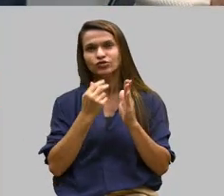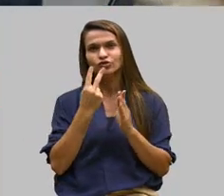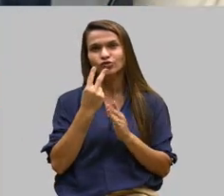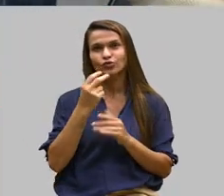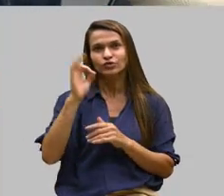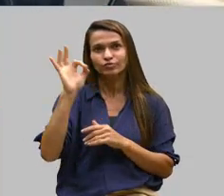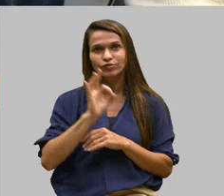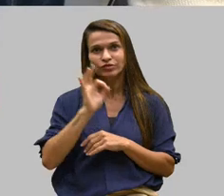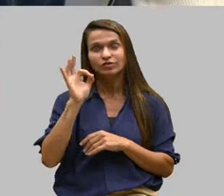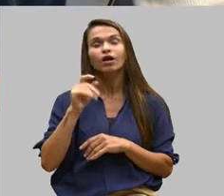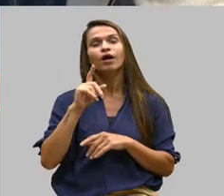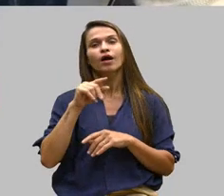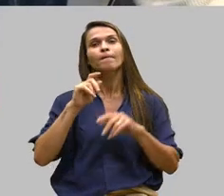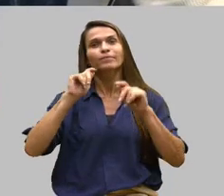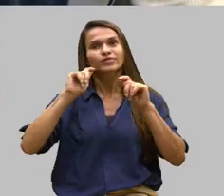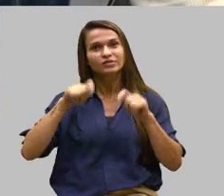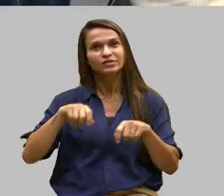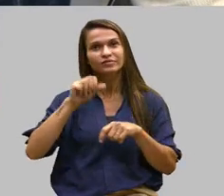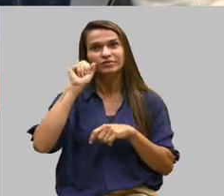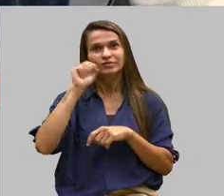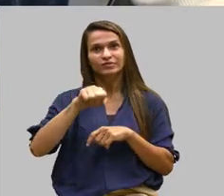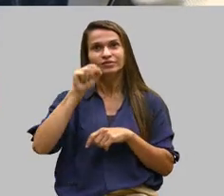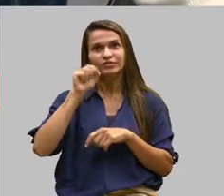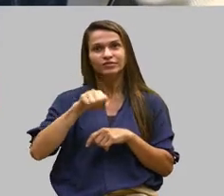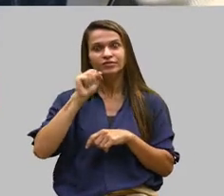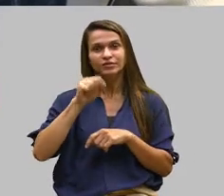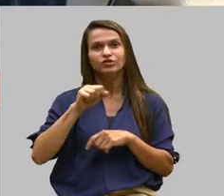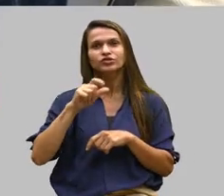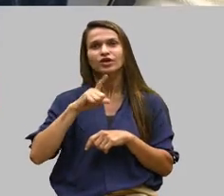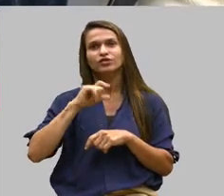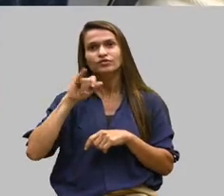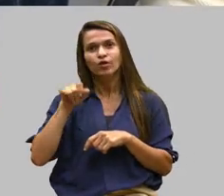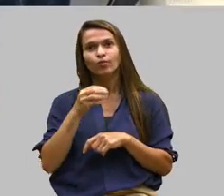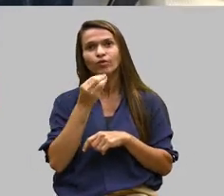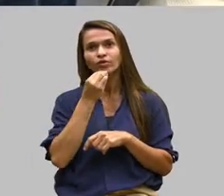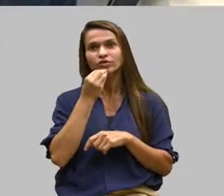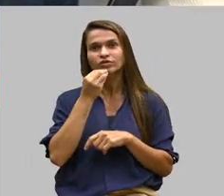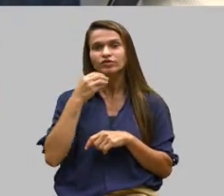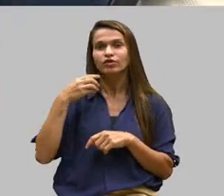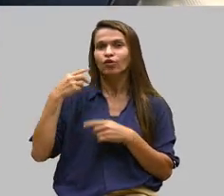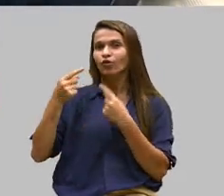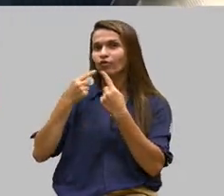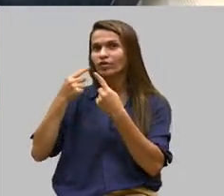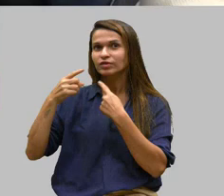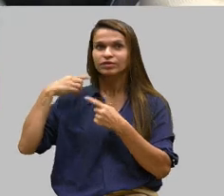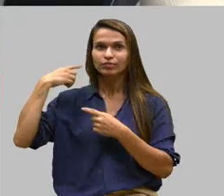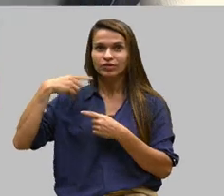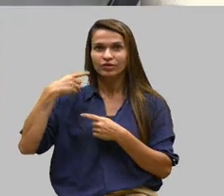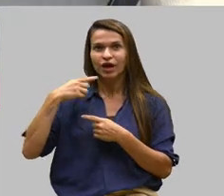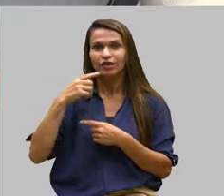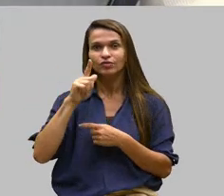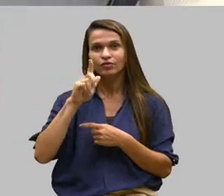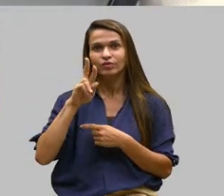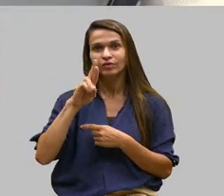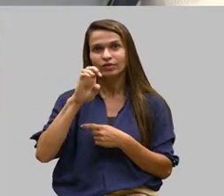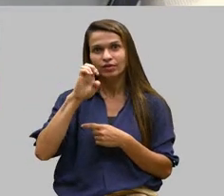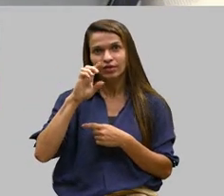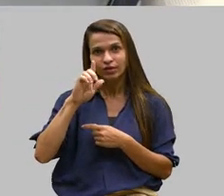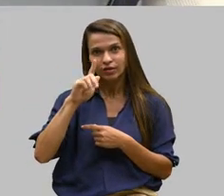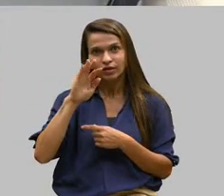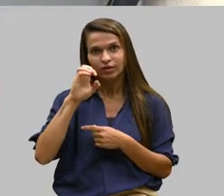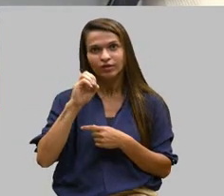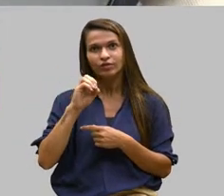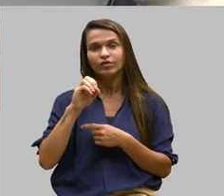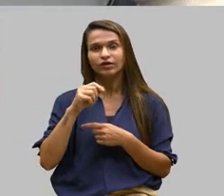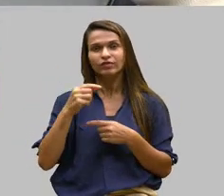é possível sim né E já tive oportunidade para falar com deputado grego é que a gente pode aqui também né